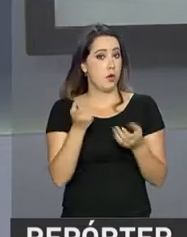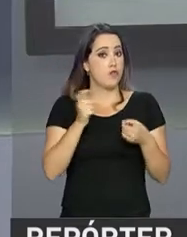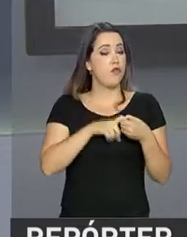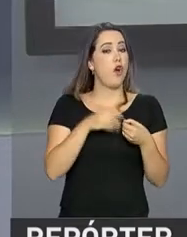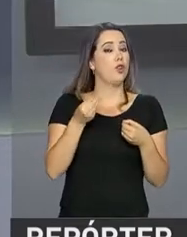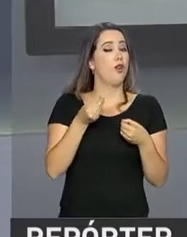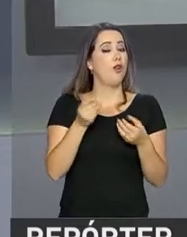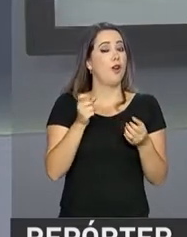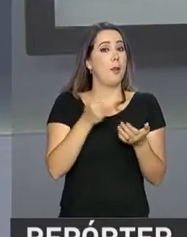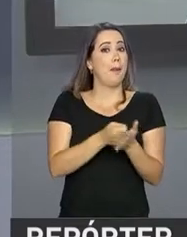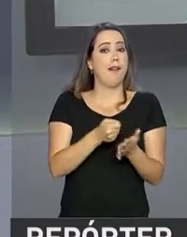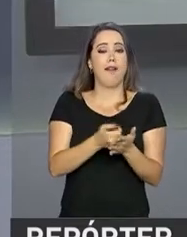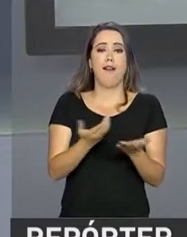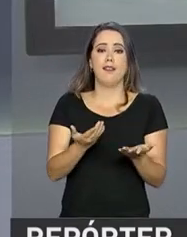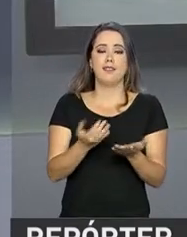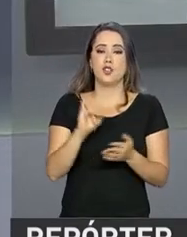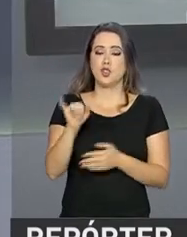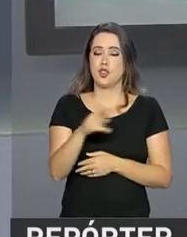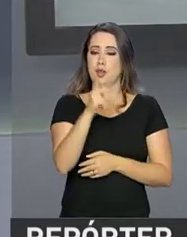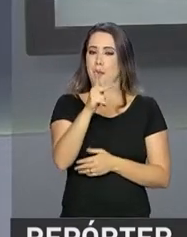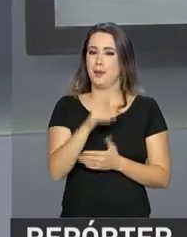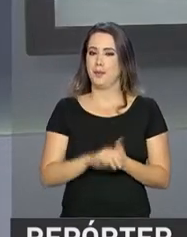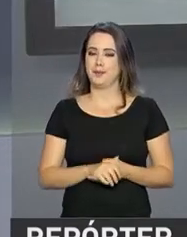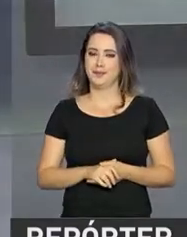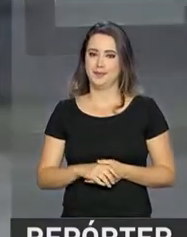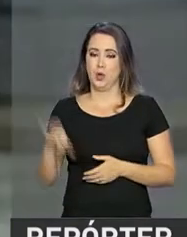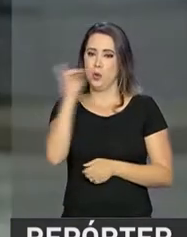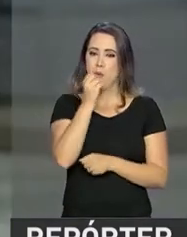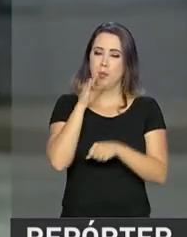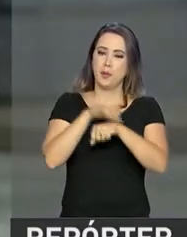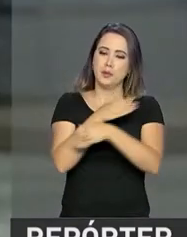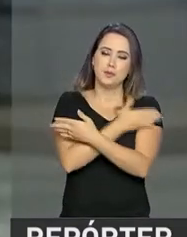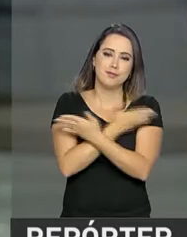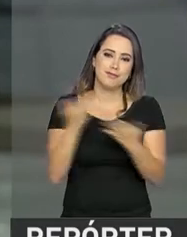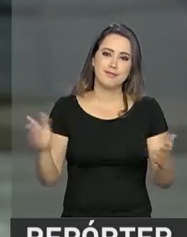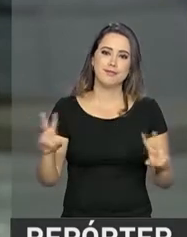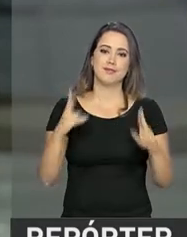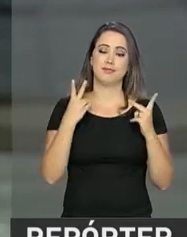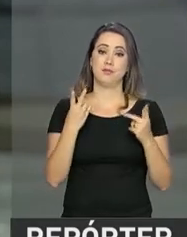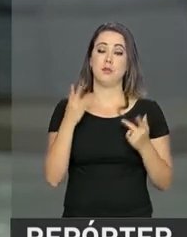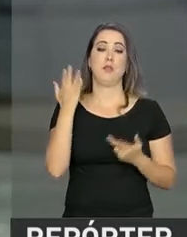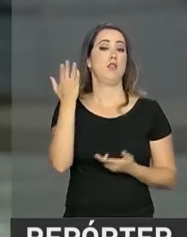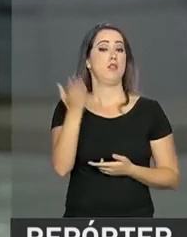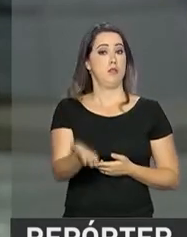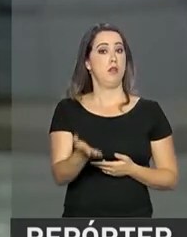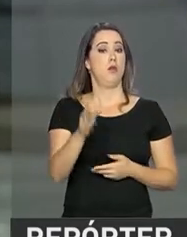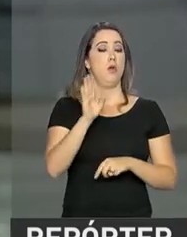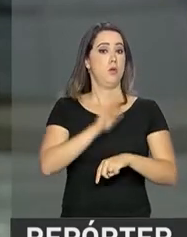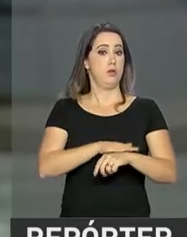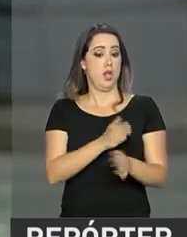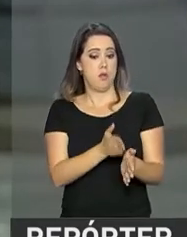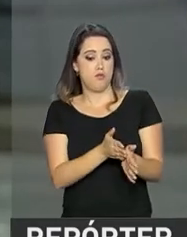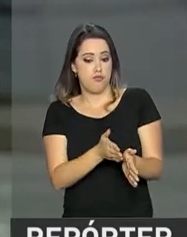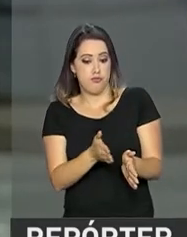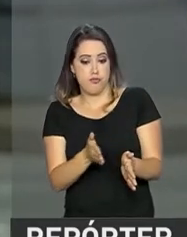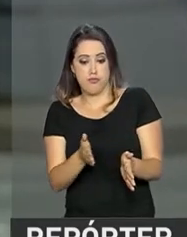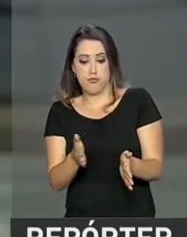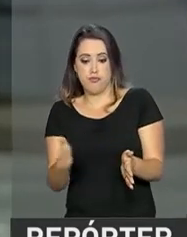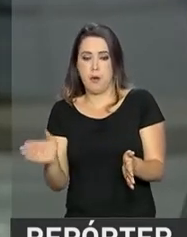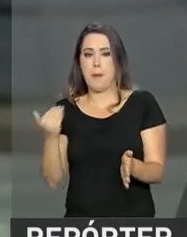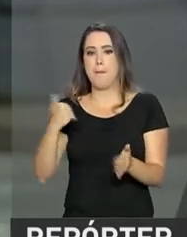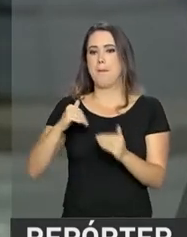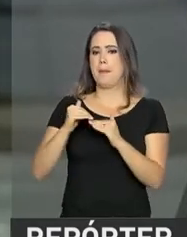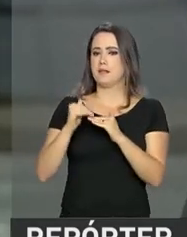joão pedro boa noite a noite roberto a você ea todos que nos assistem pois é roberto prazo para quem tem mais de